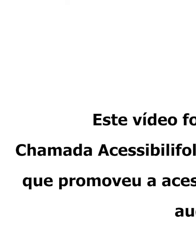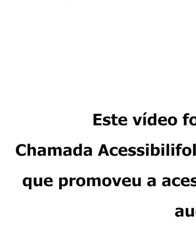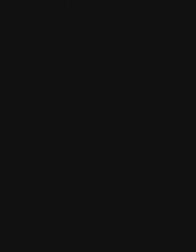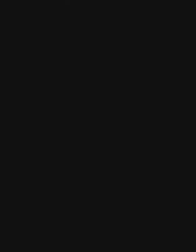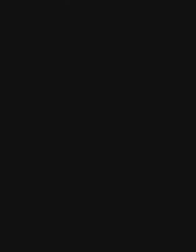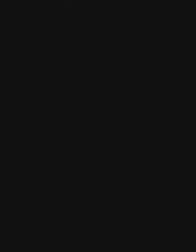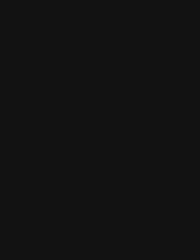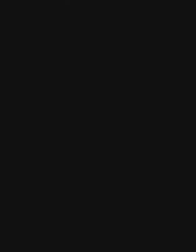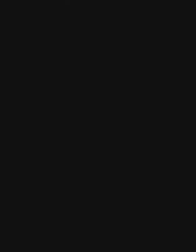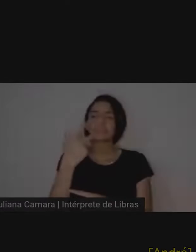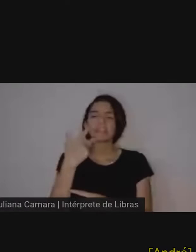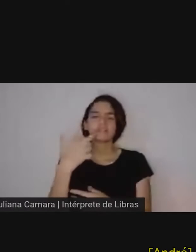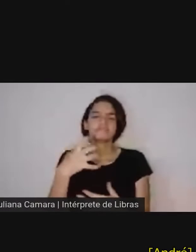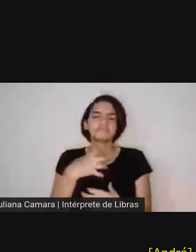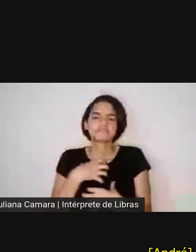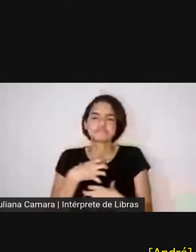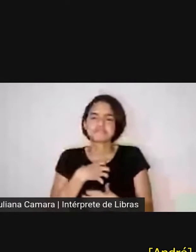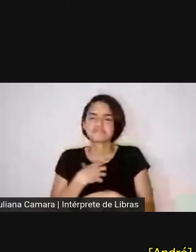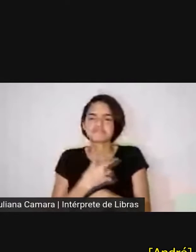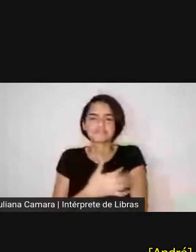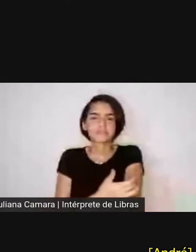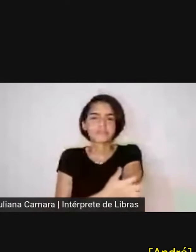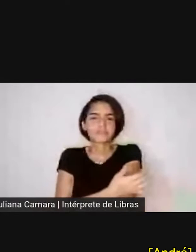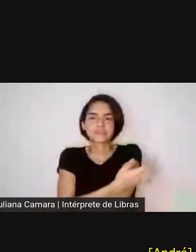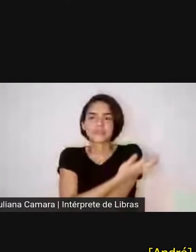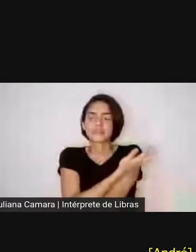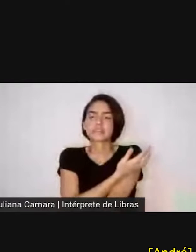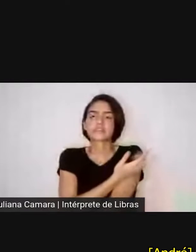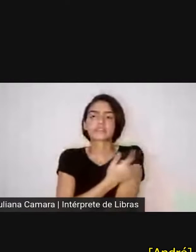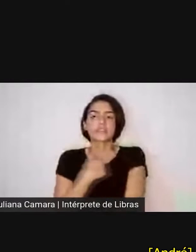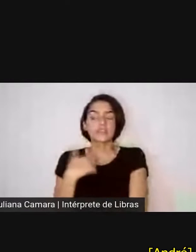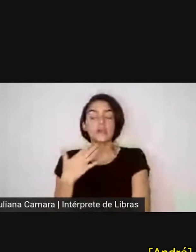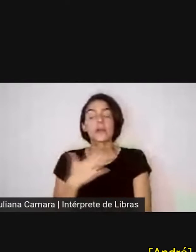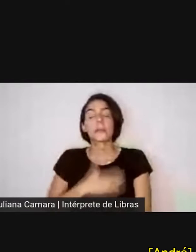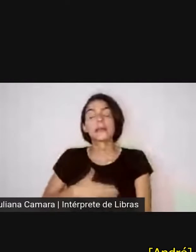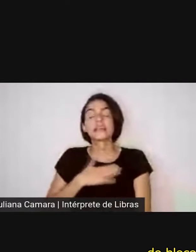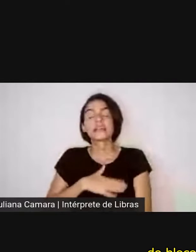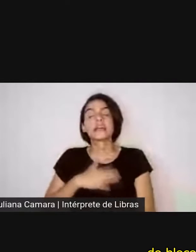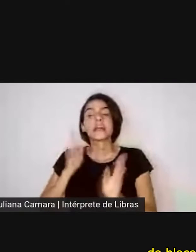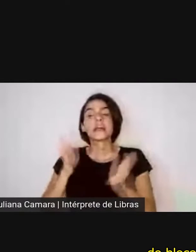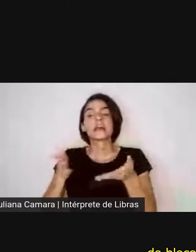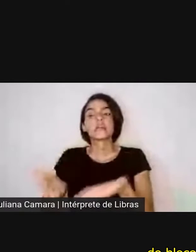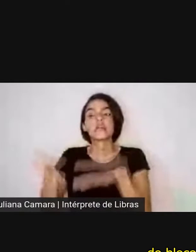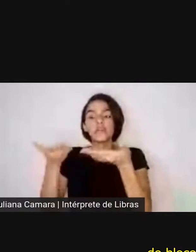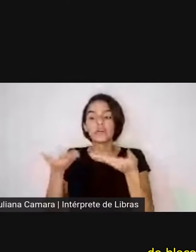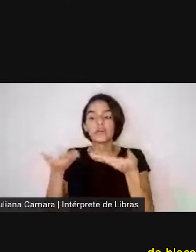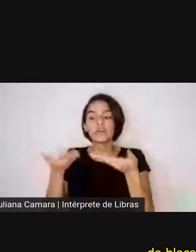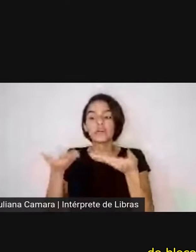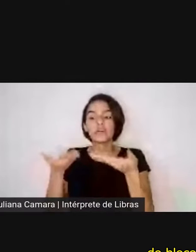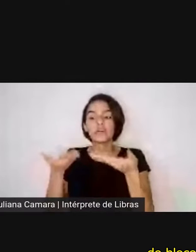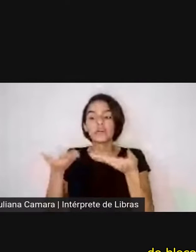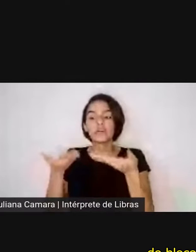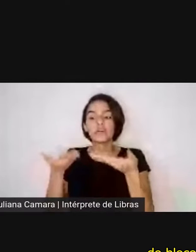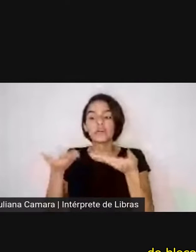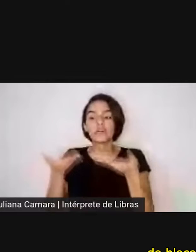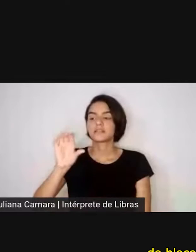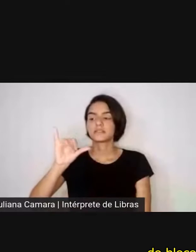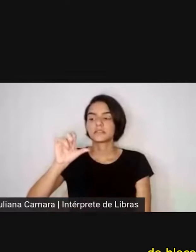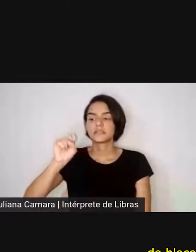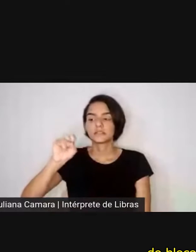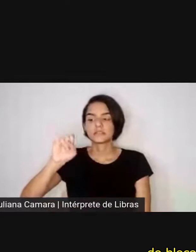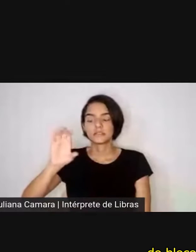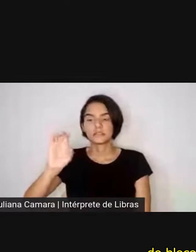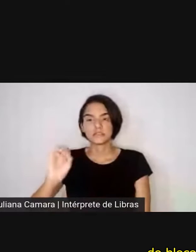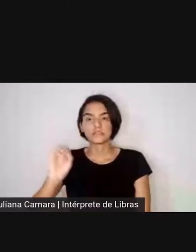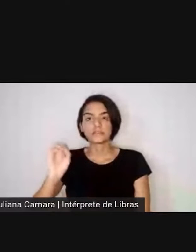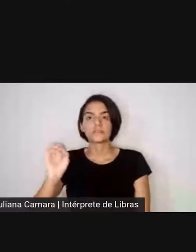conteúdo audiovisual. Eu vou ter o prazer de chamar aqui o Tarcísio Cisão, do bloco Amigos da Onça, aqui